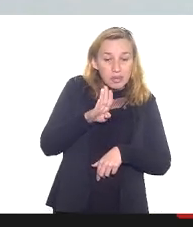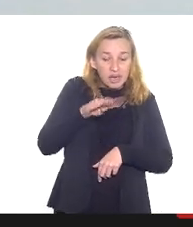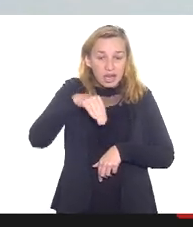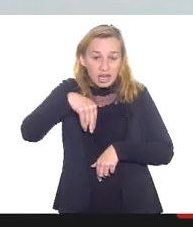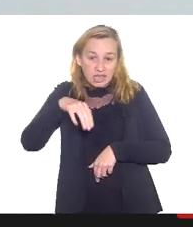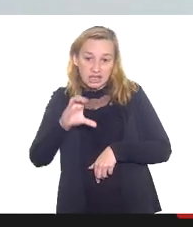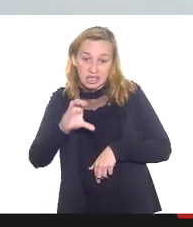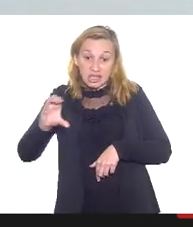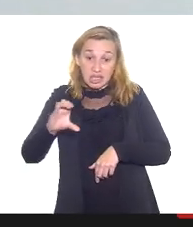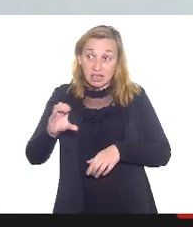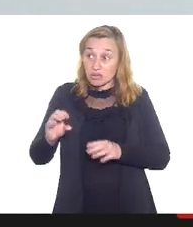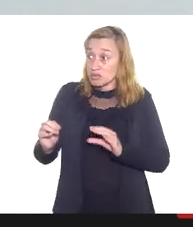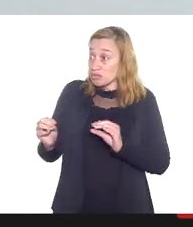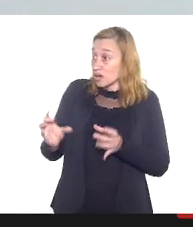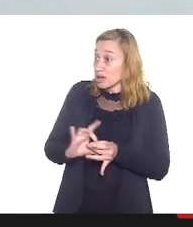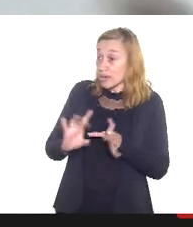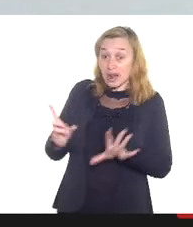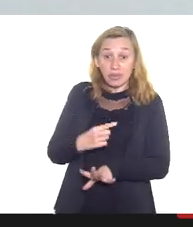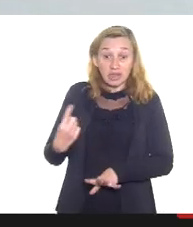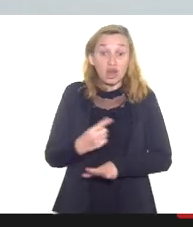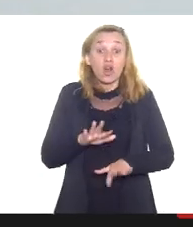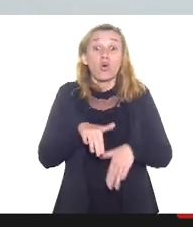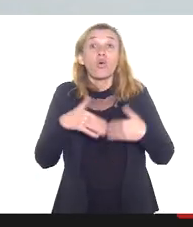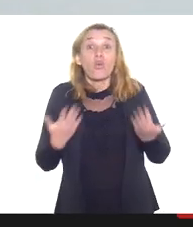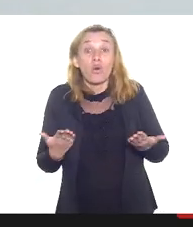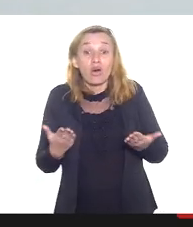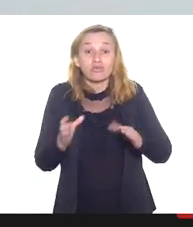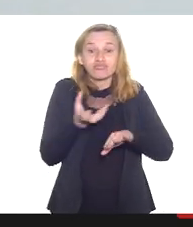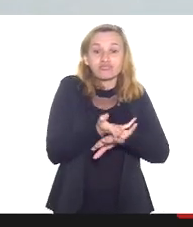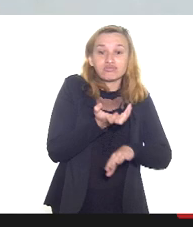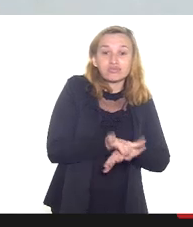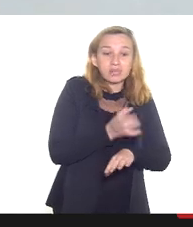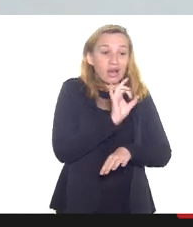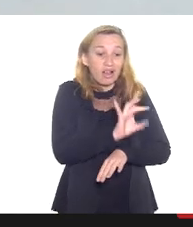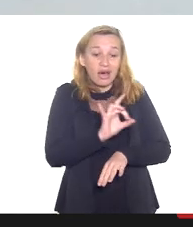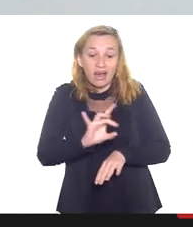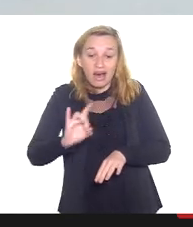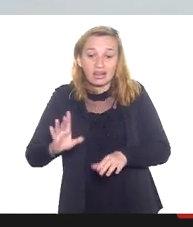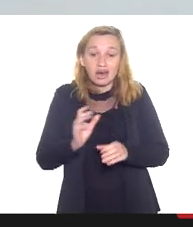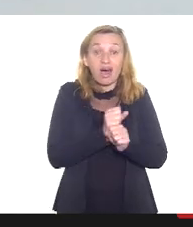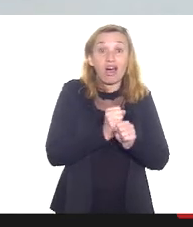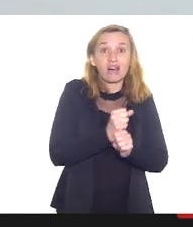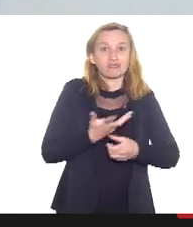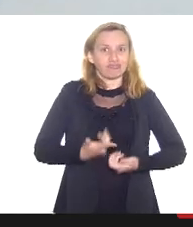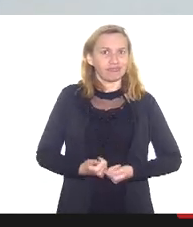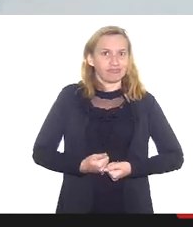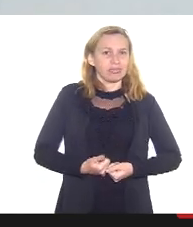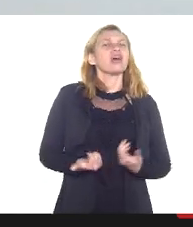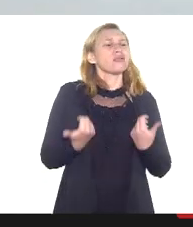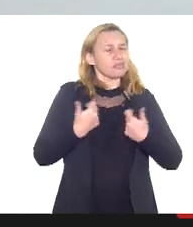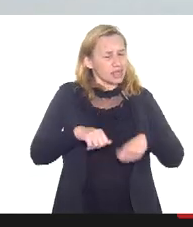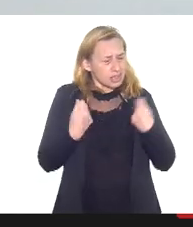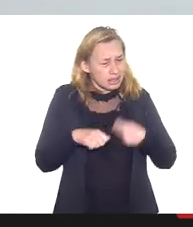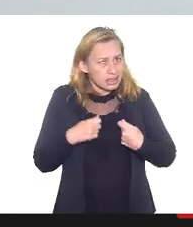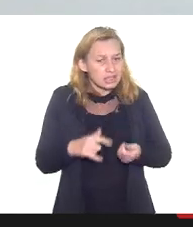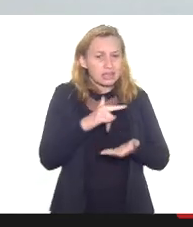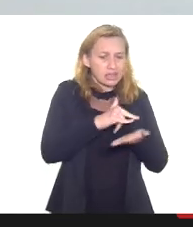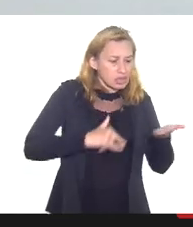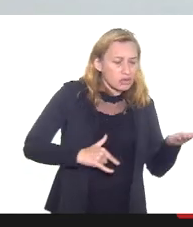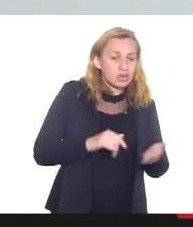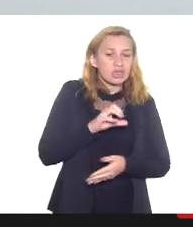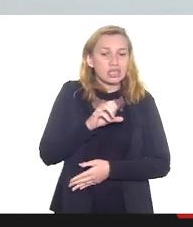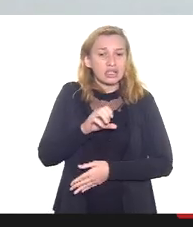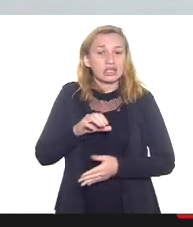disponibilizado para a gente quais disciplinas vão entrar em cada ano. Então, assim, a gente precisa ter esse documento da